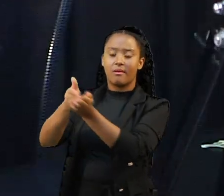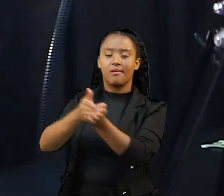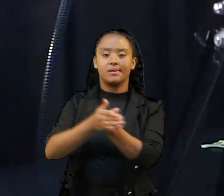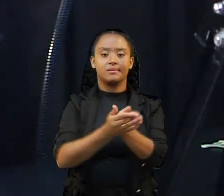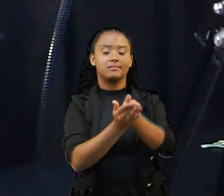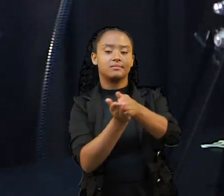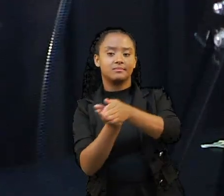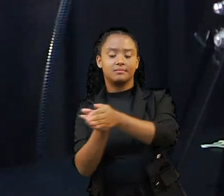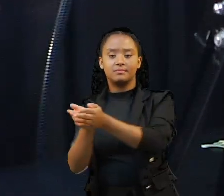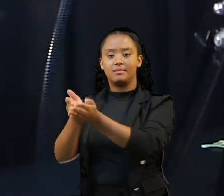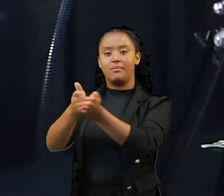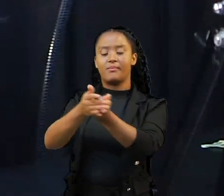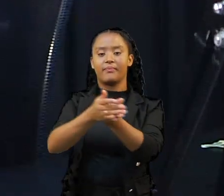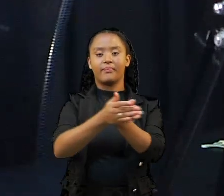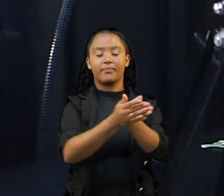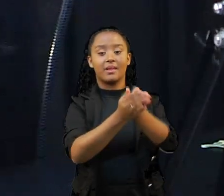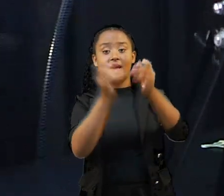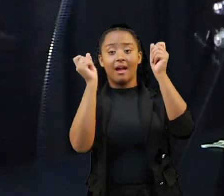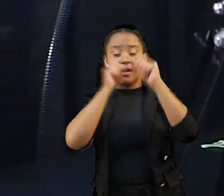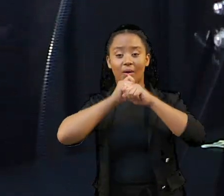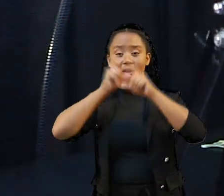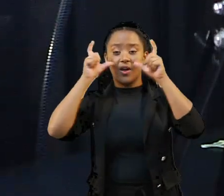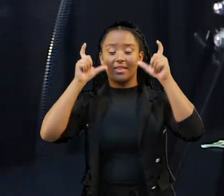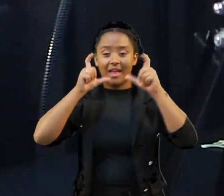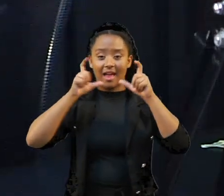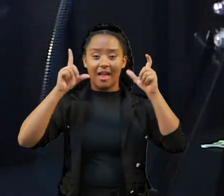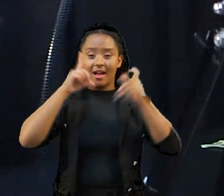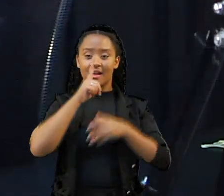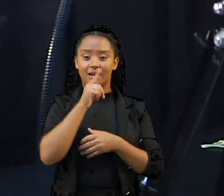pro mar.